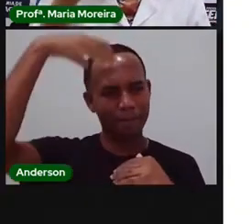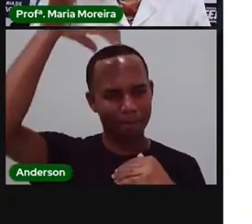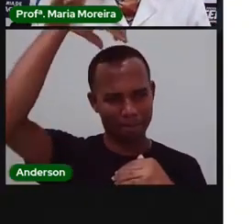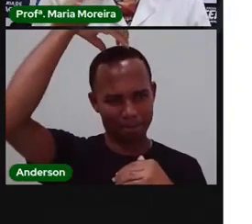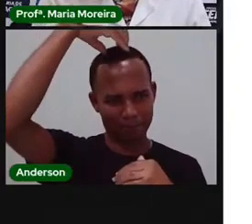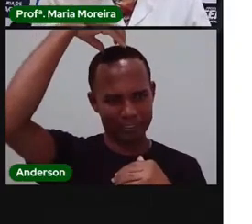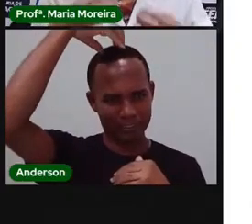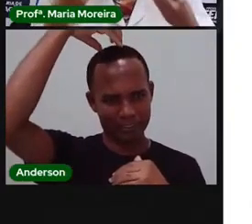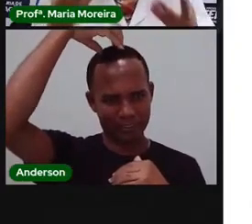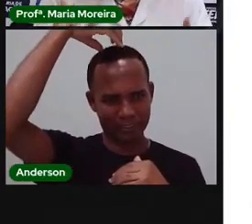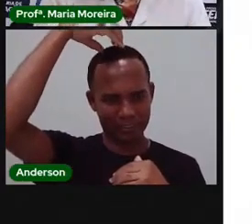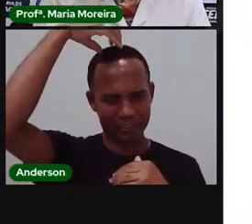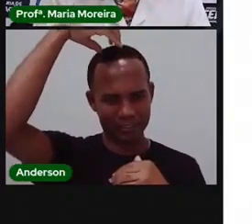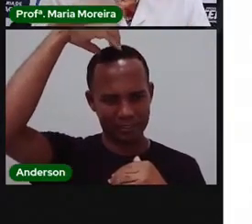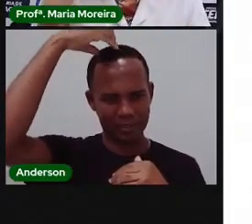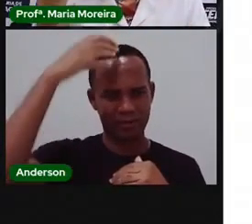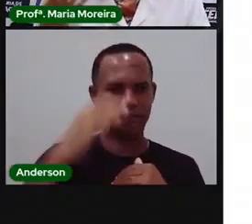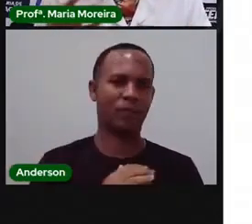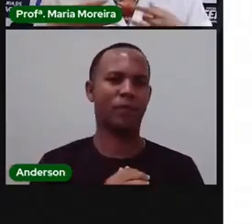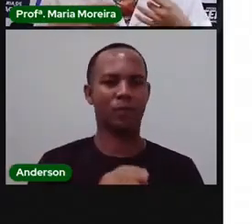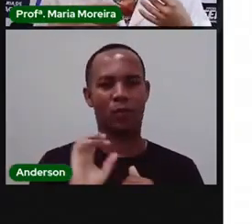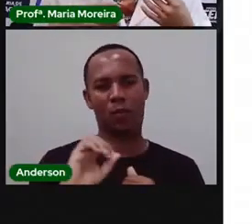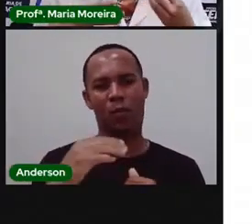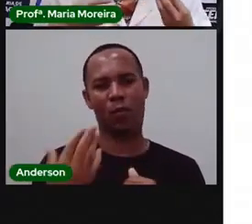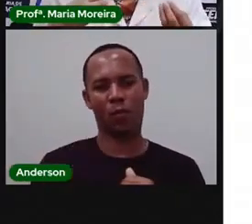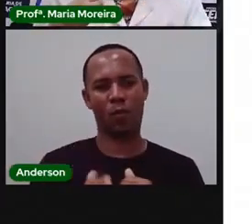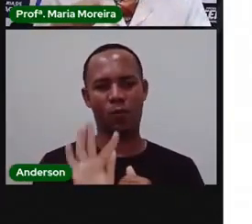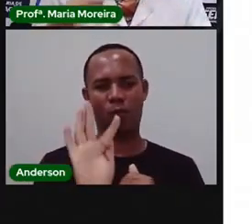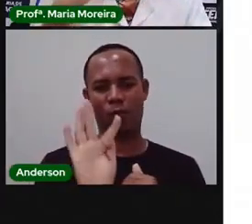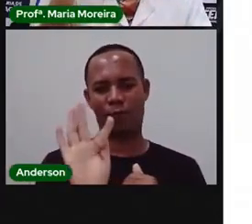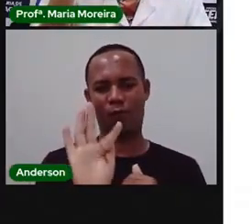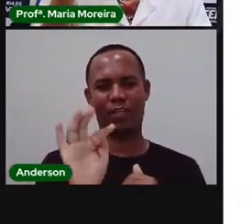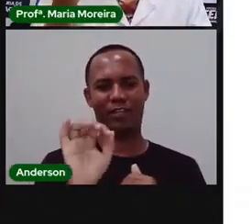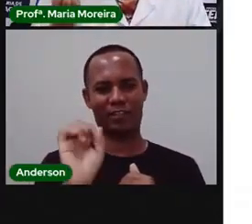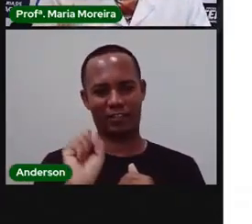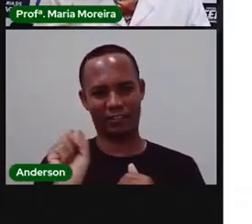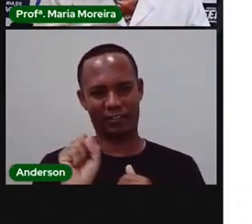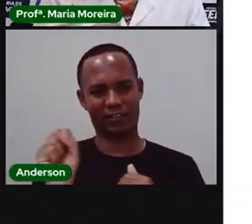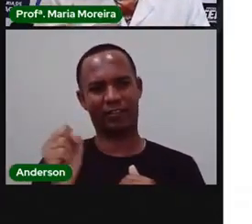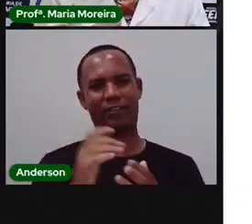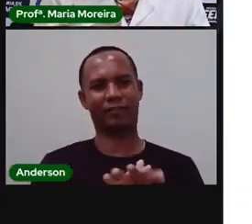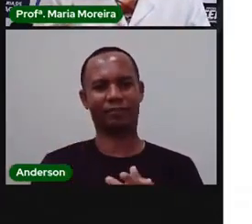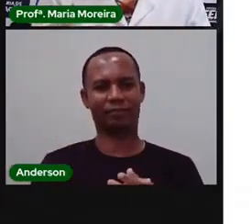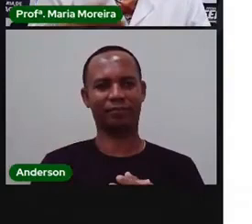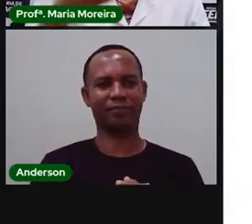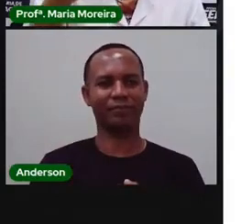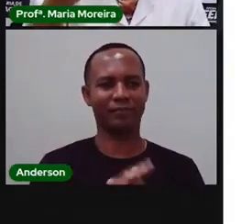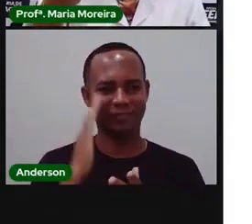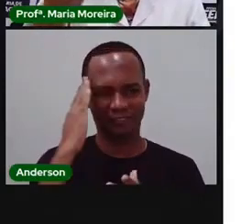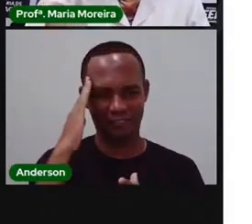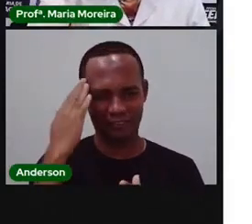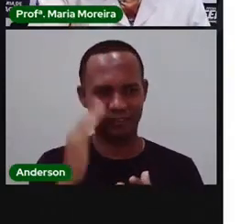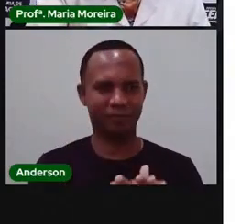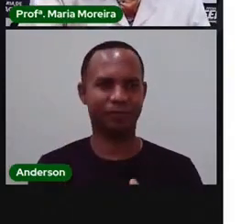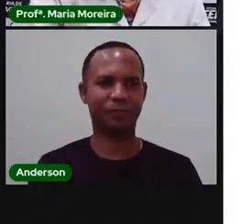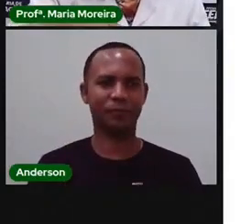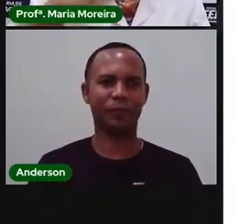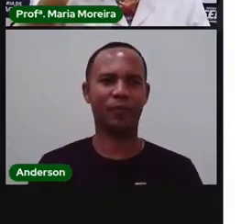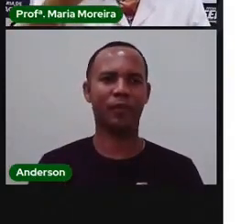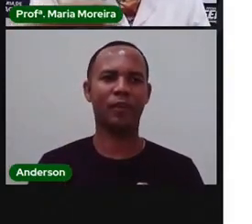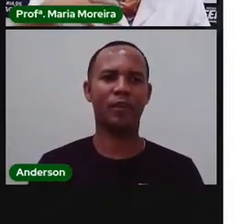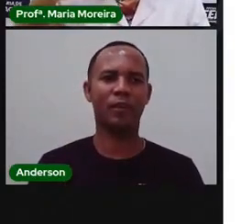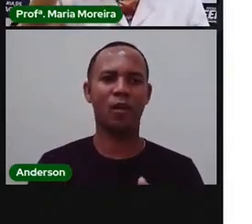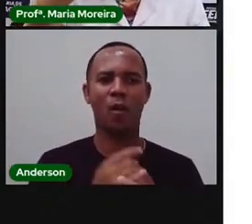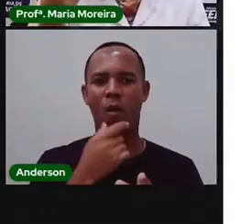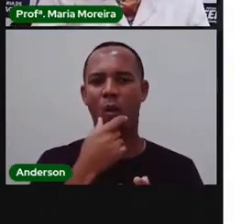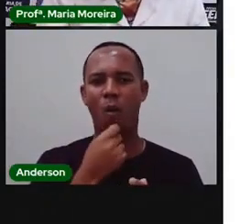no YouTube, quem tiver, ou perguntar para algum parente responsável, que o Jô Soares